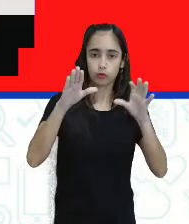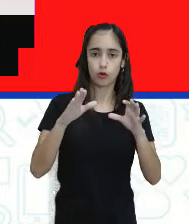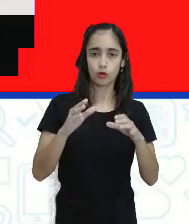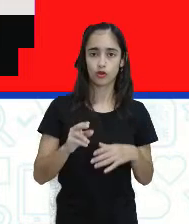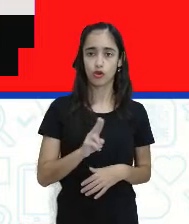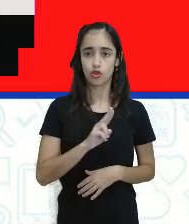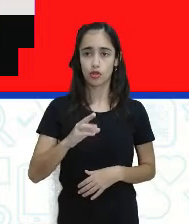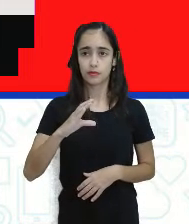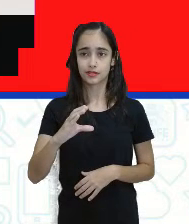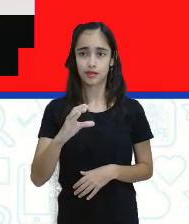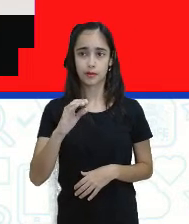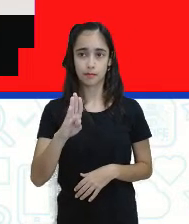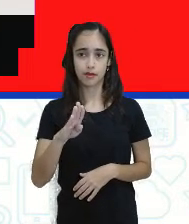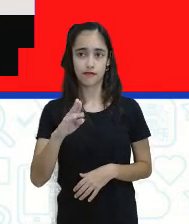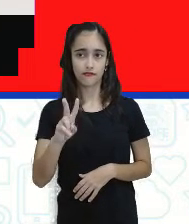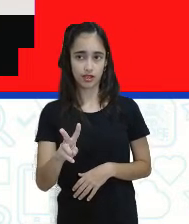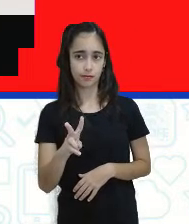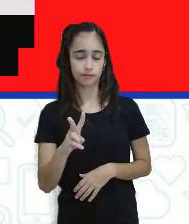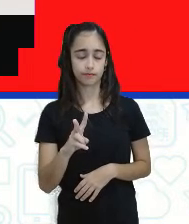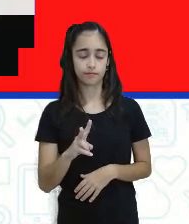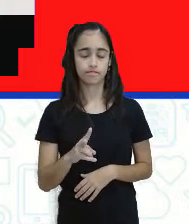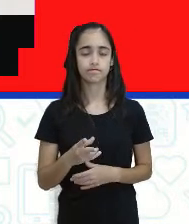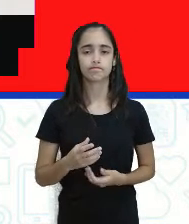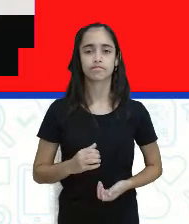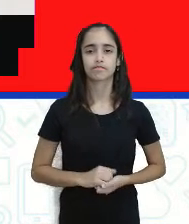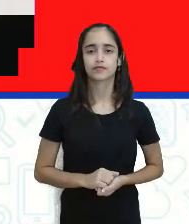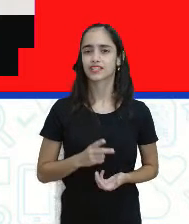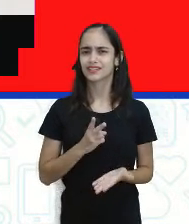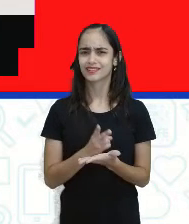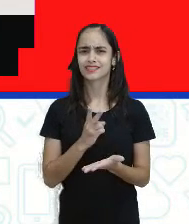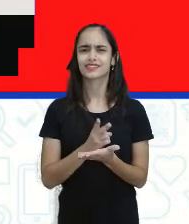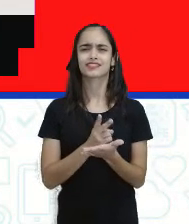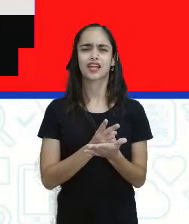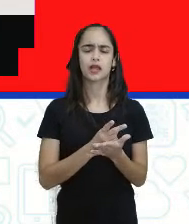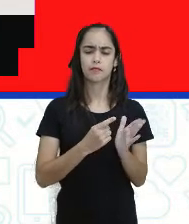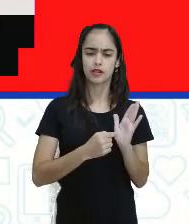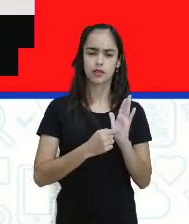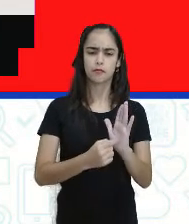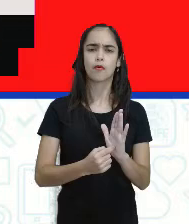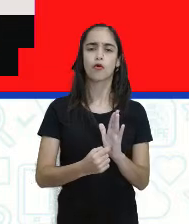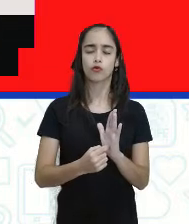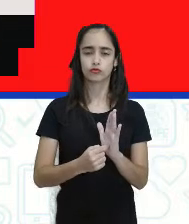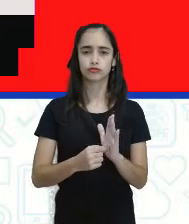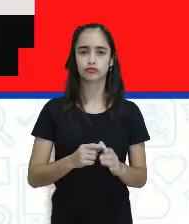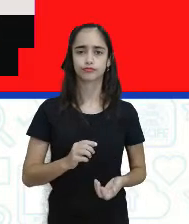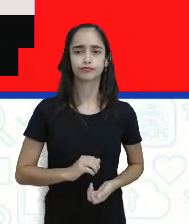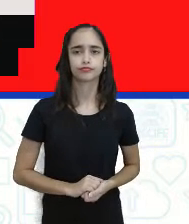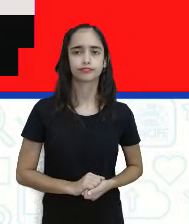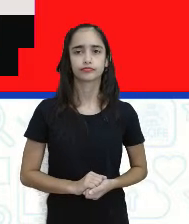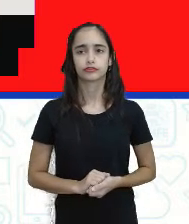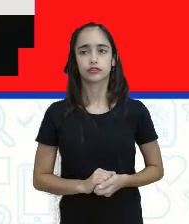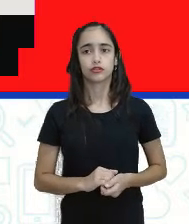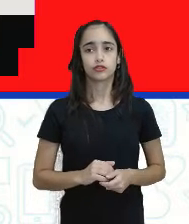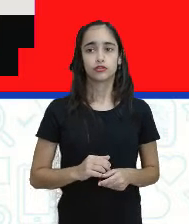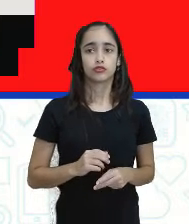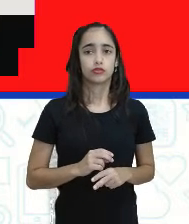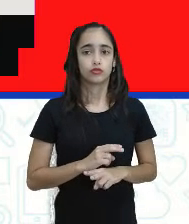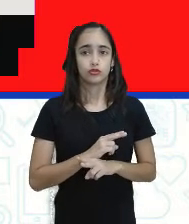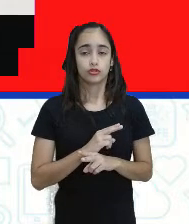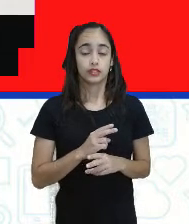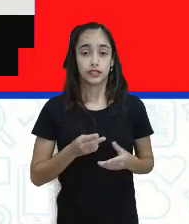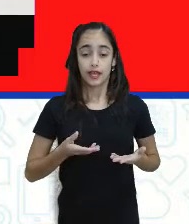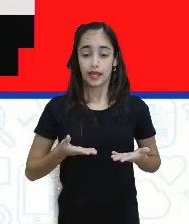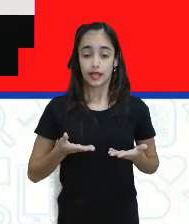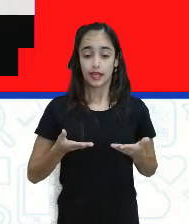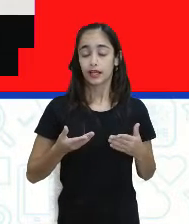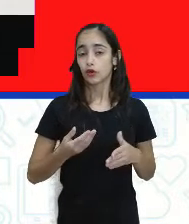eles sempre postam muitas coisas, né, muitas atualizações sobre as equipes e sobre as competições. Ela nasceu em